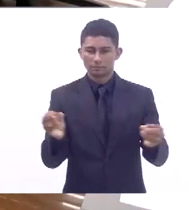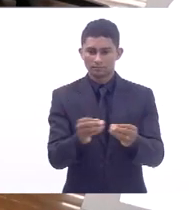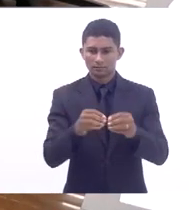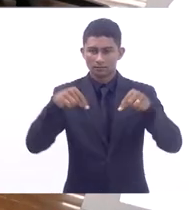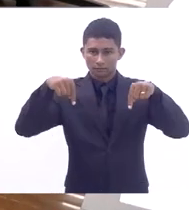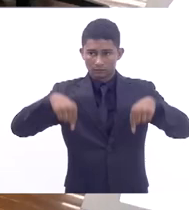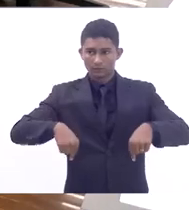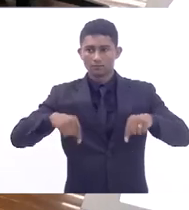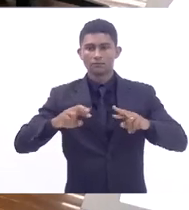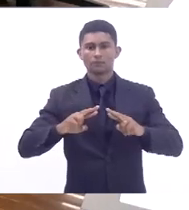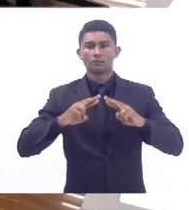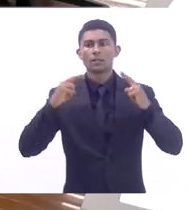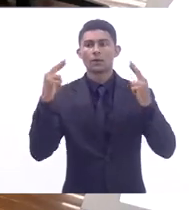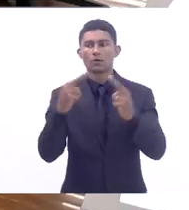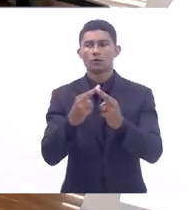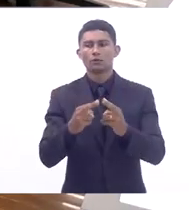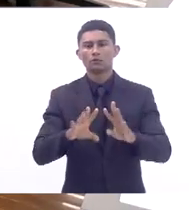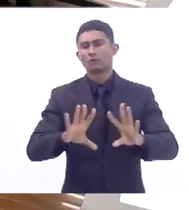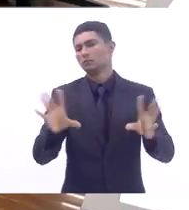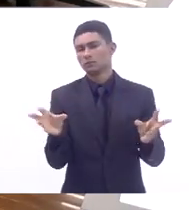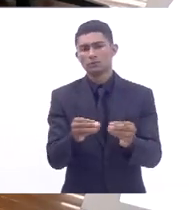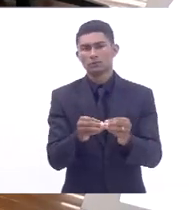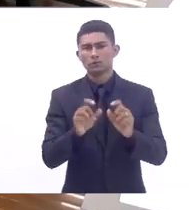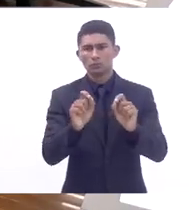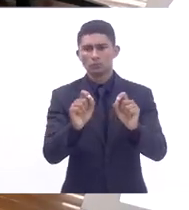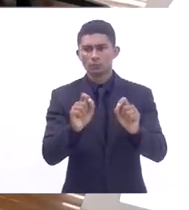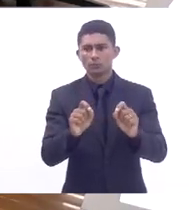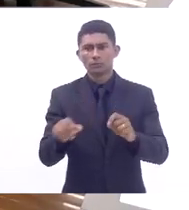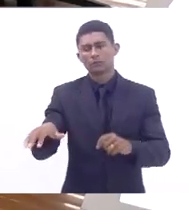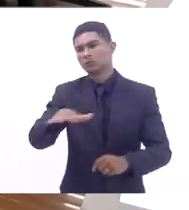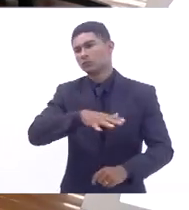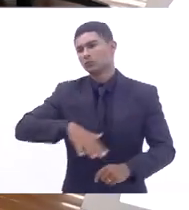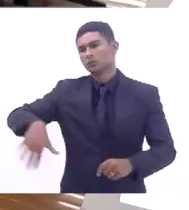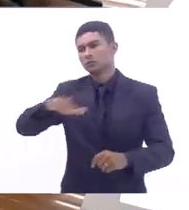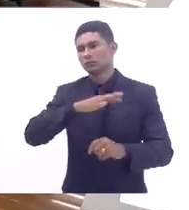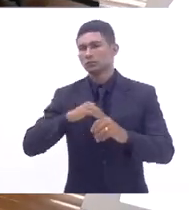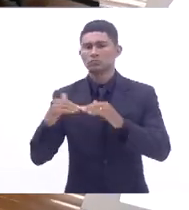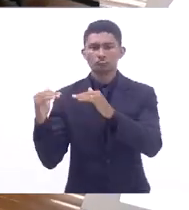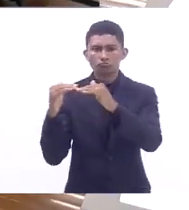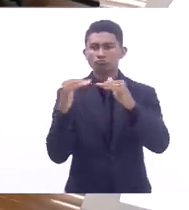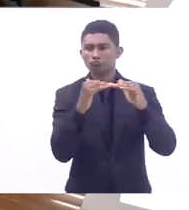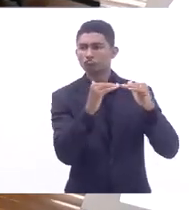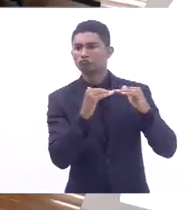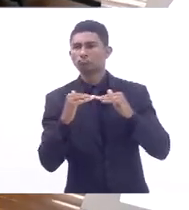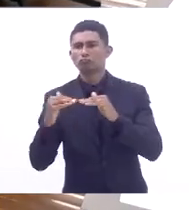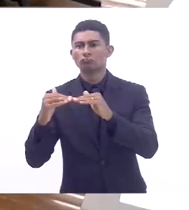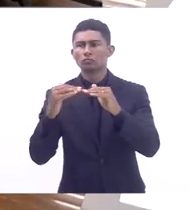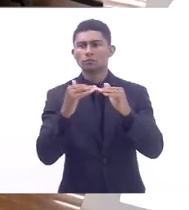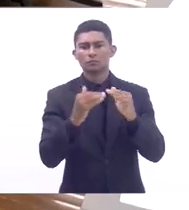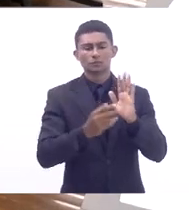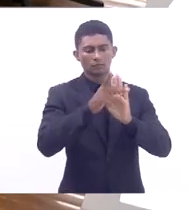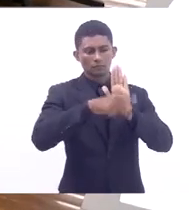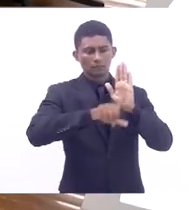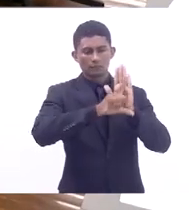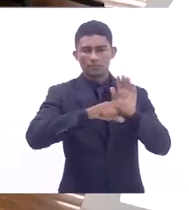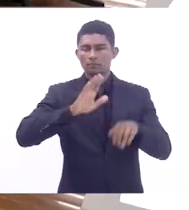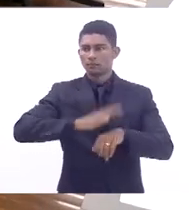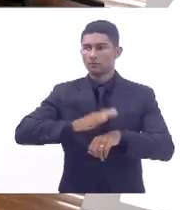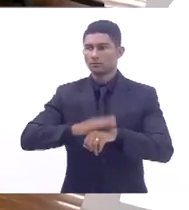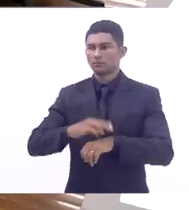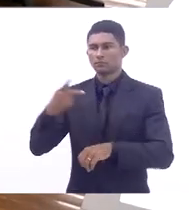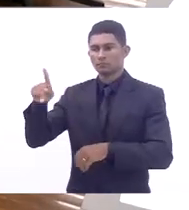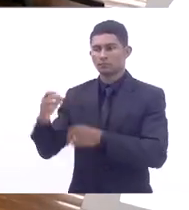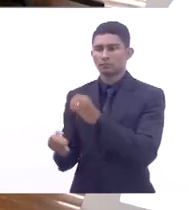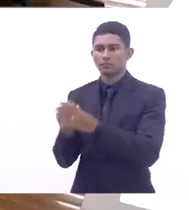audiência Me pareceu isso que ser um ponto consensual é que sem demérito em a dor e sem